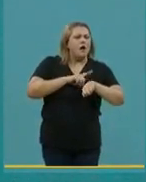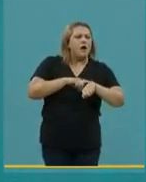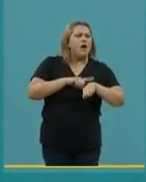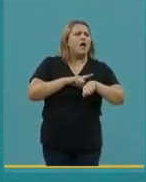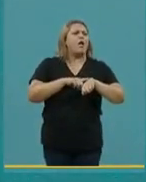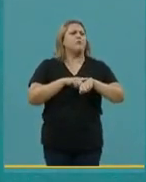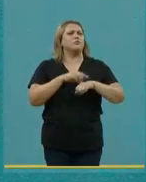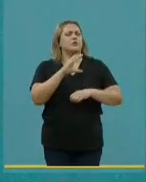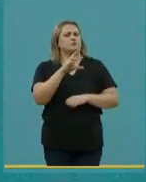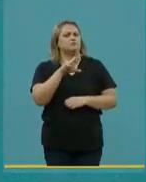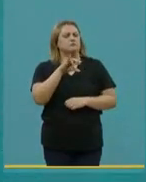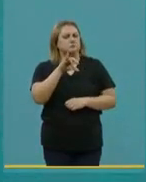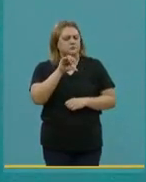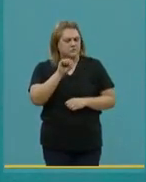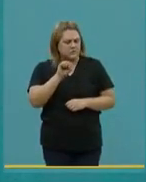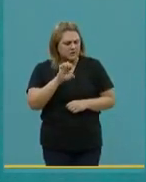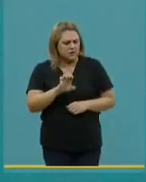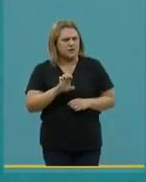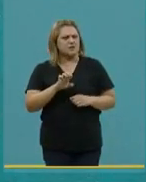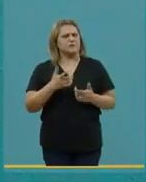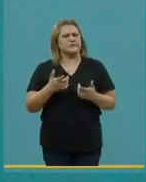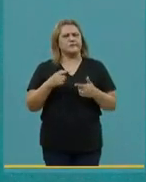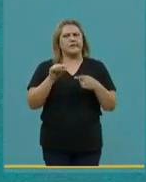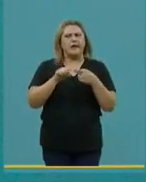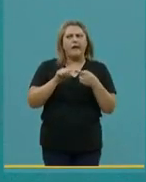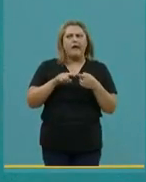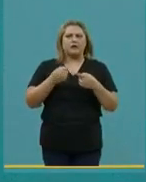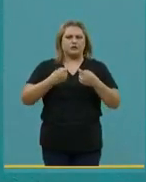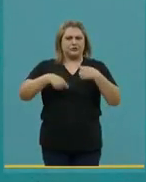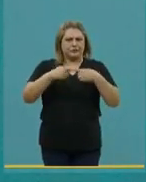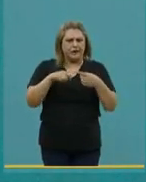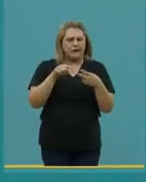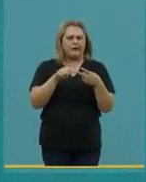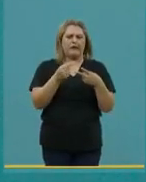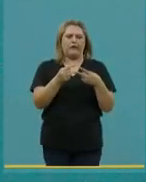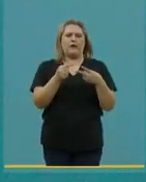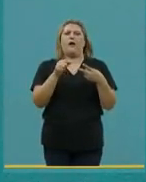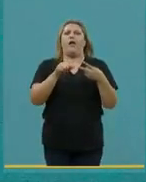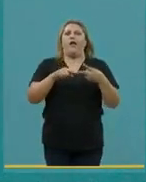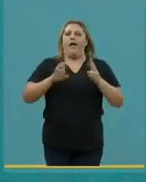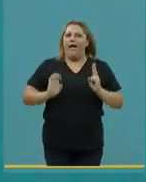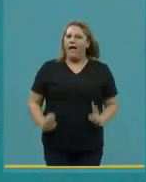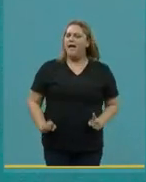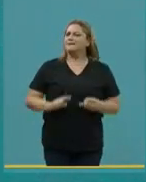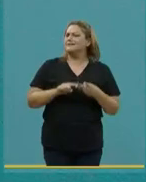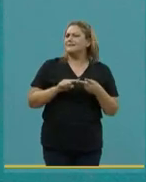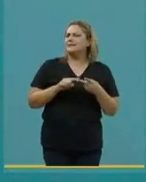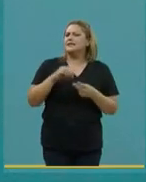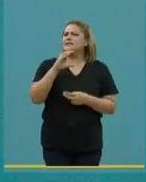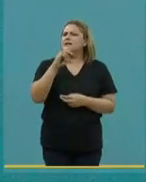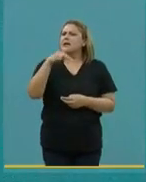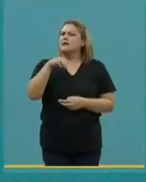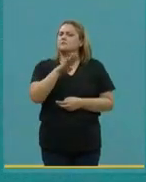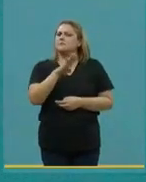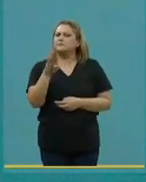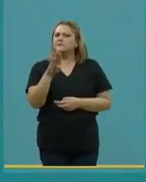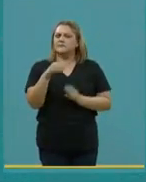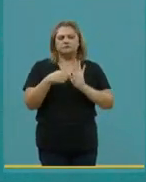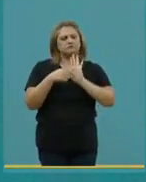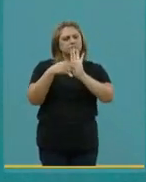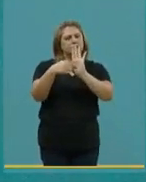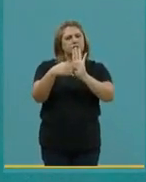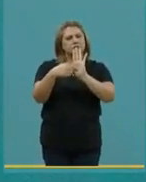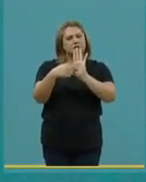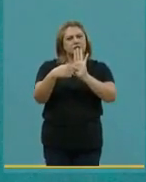política à crise econômica crise ética ea cnbb tem repetidamente é apresentado a sua posição